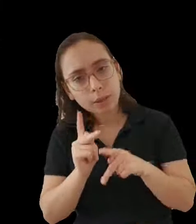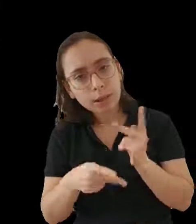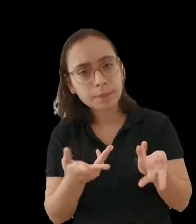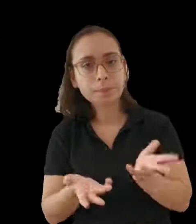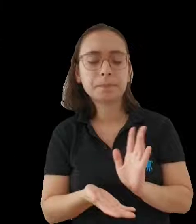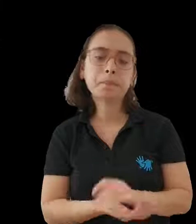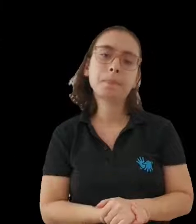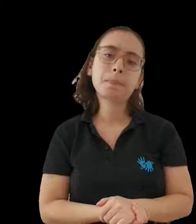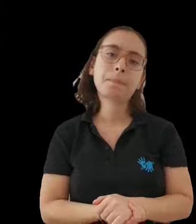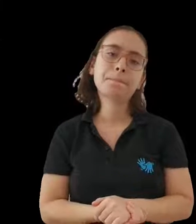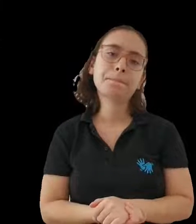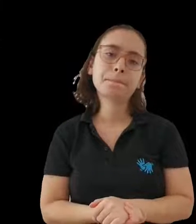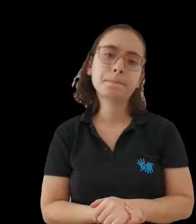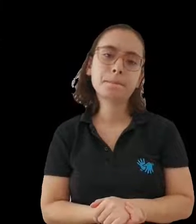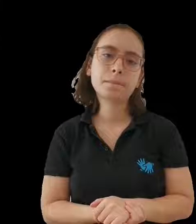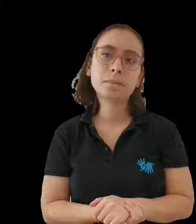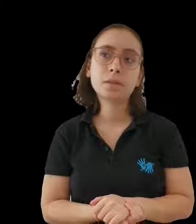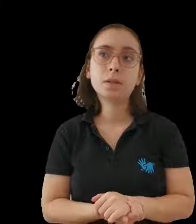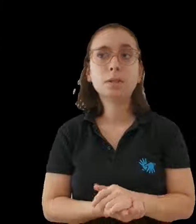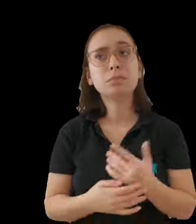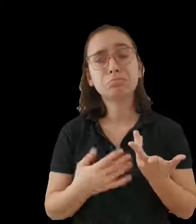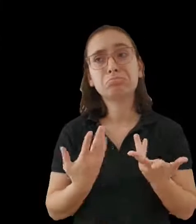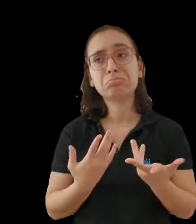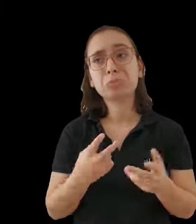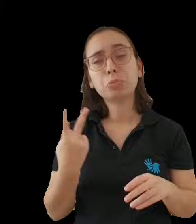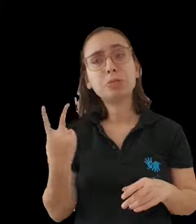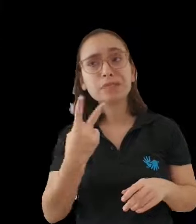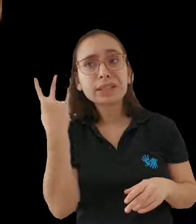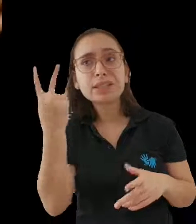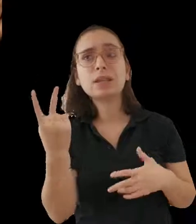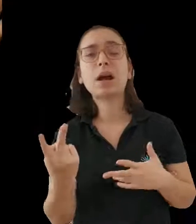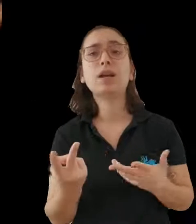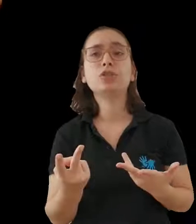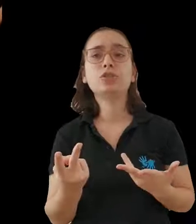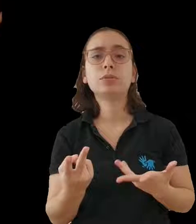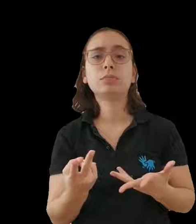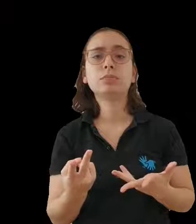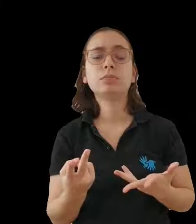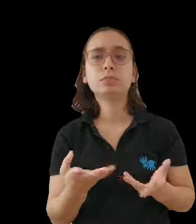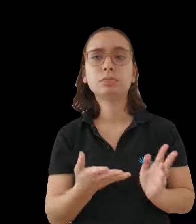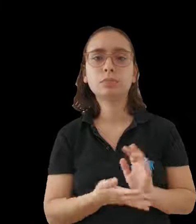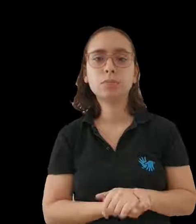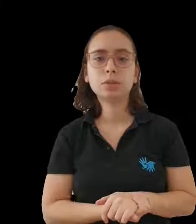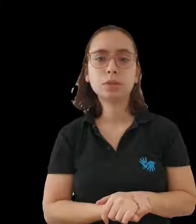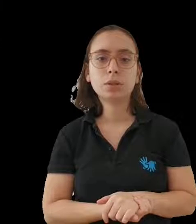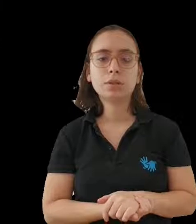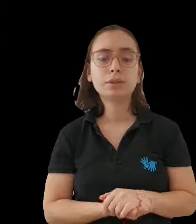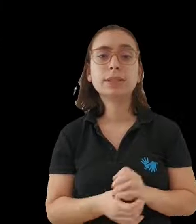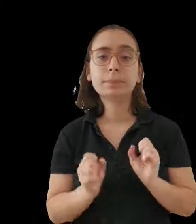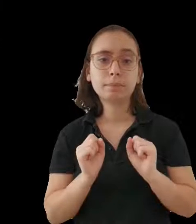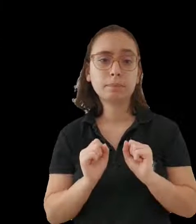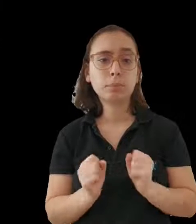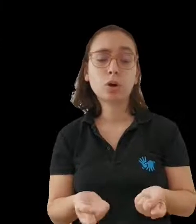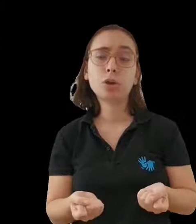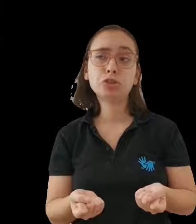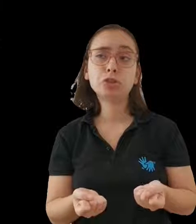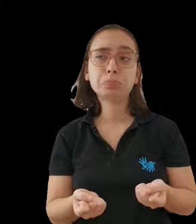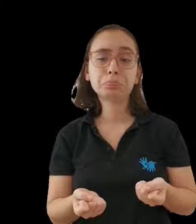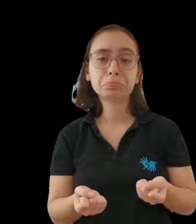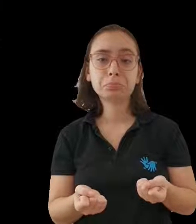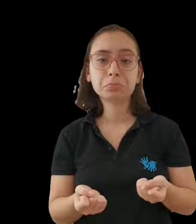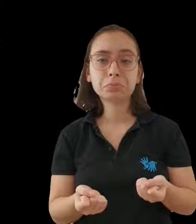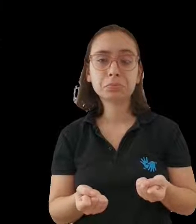ele tem essa vantagem, não acho que é uma vantagem, mas ele tem